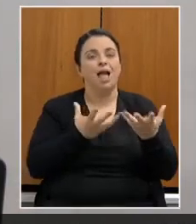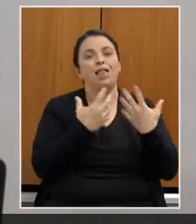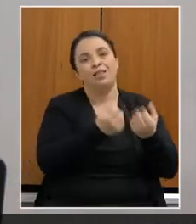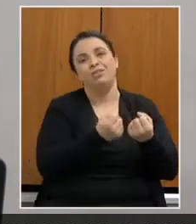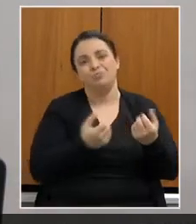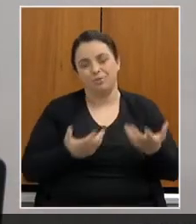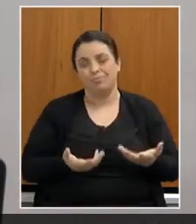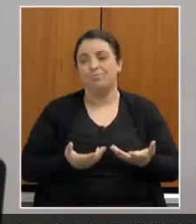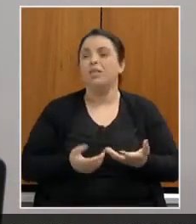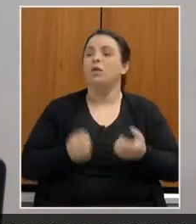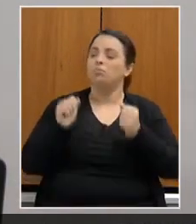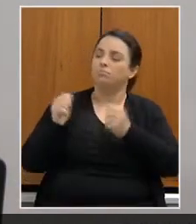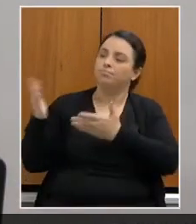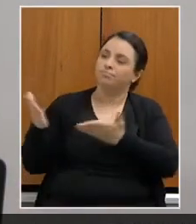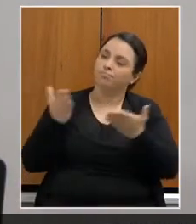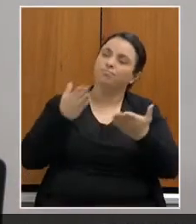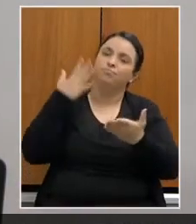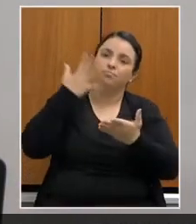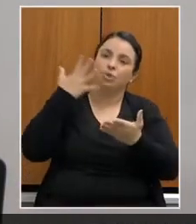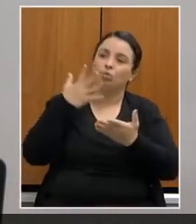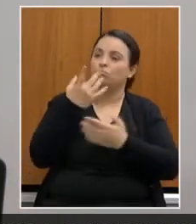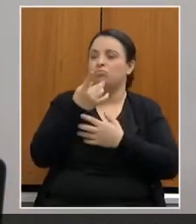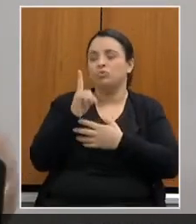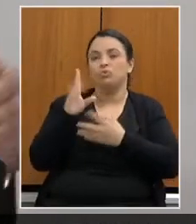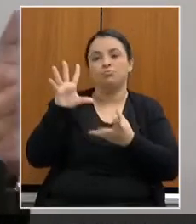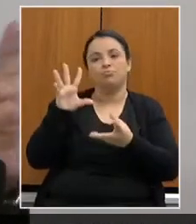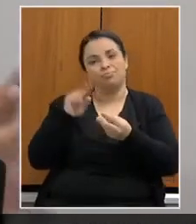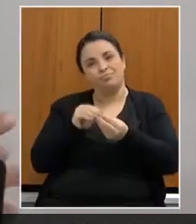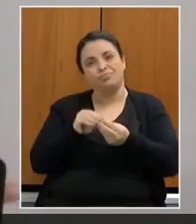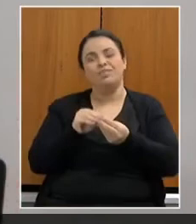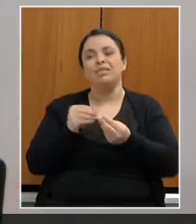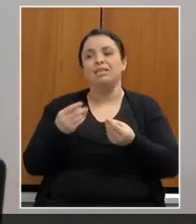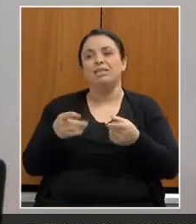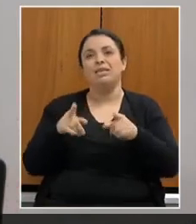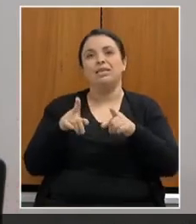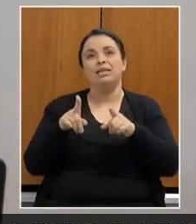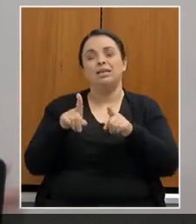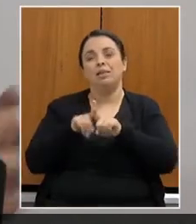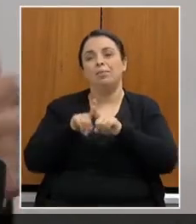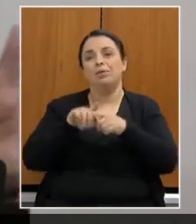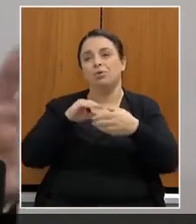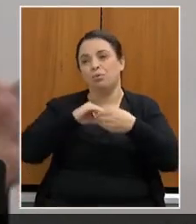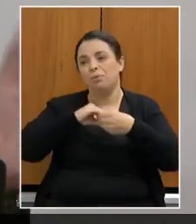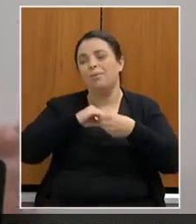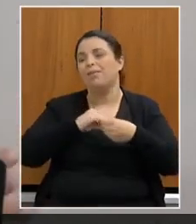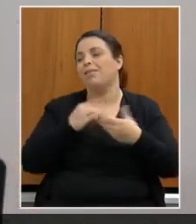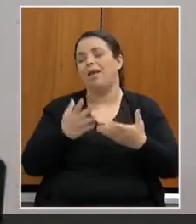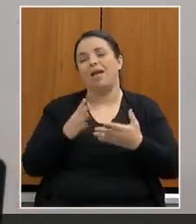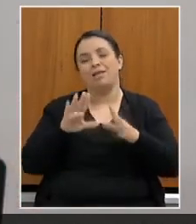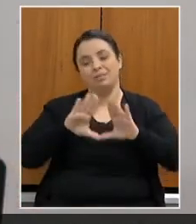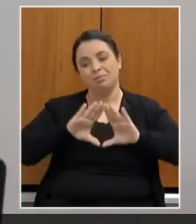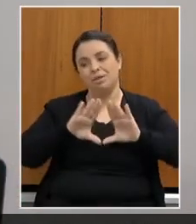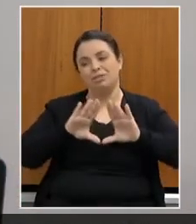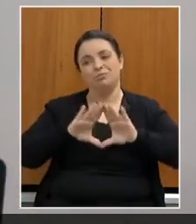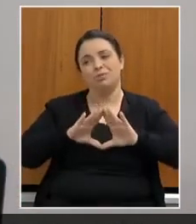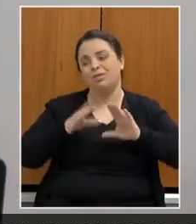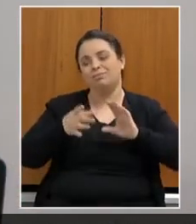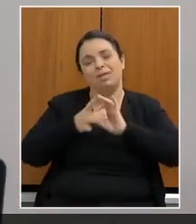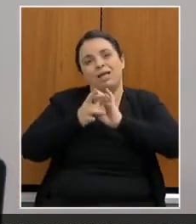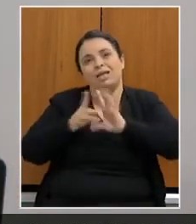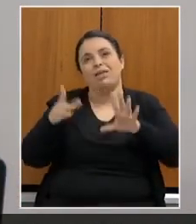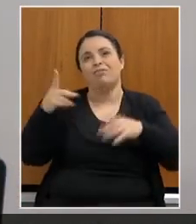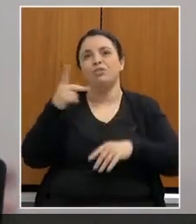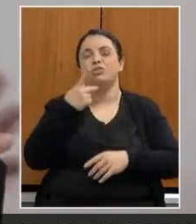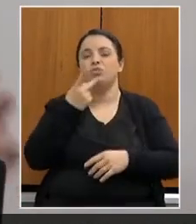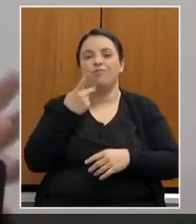fazer as considerações finais e cumprimentar a Assembleia de Minas, o que o senhor quiser falar aí, porque eu